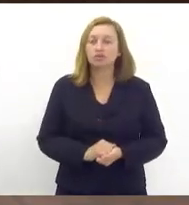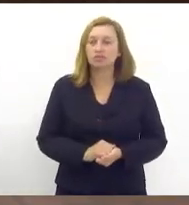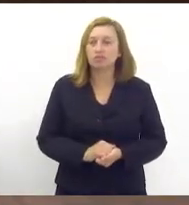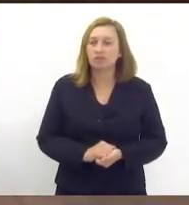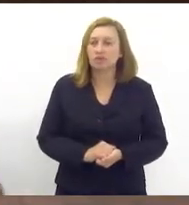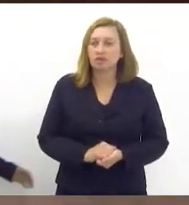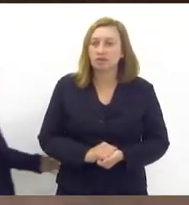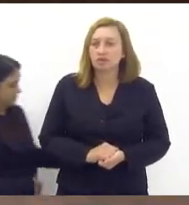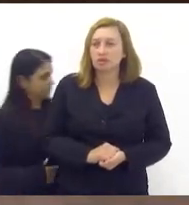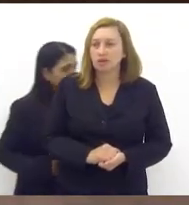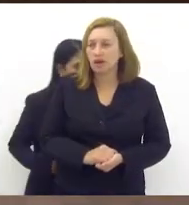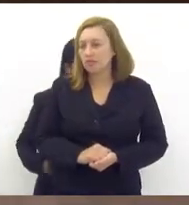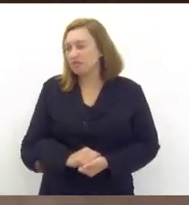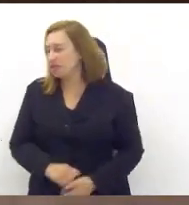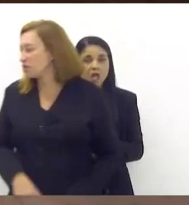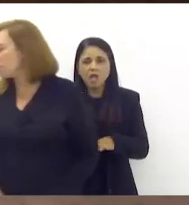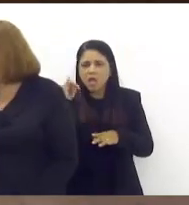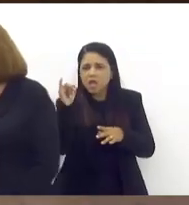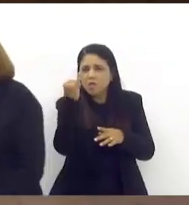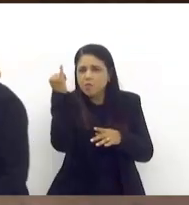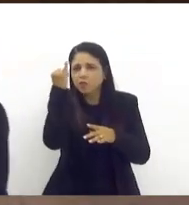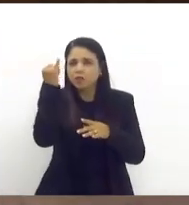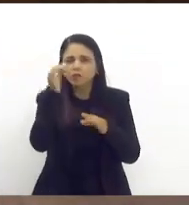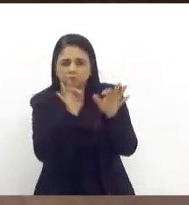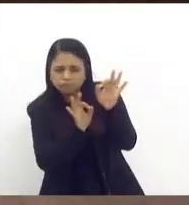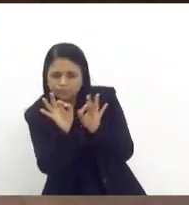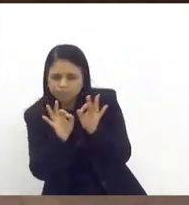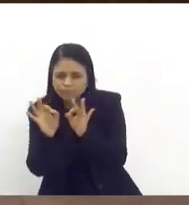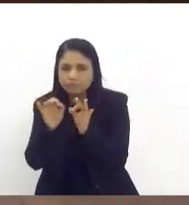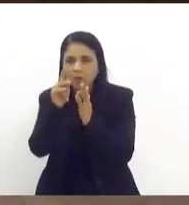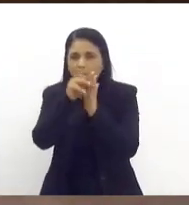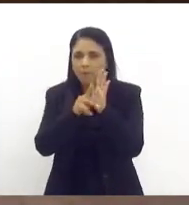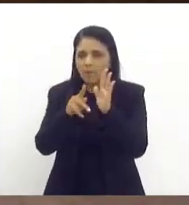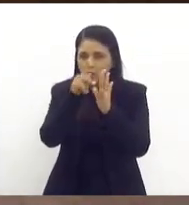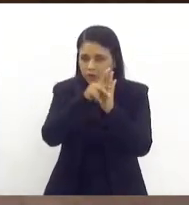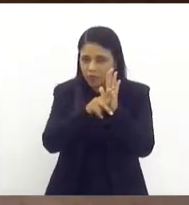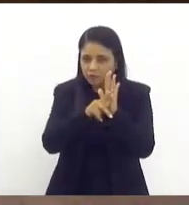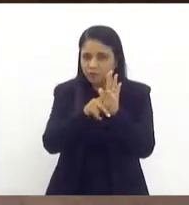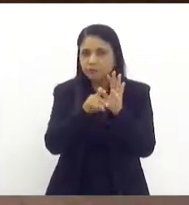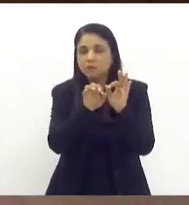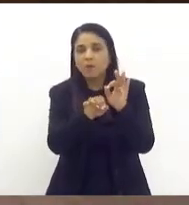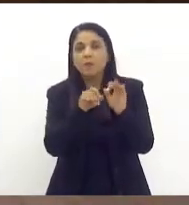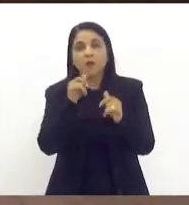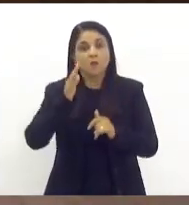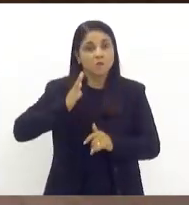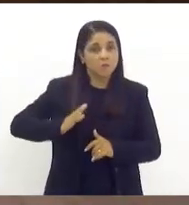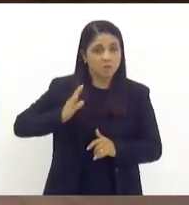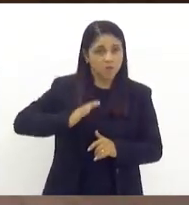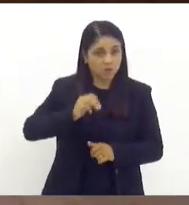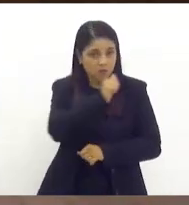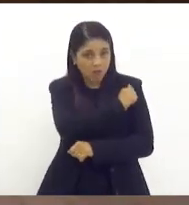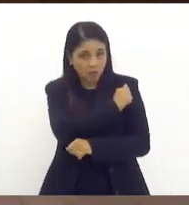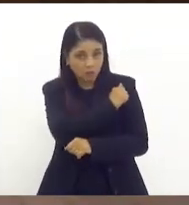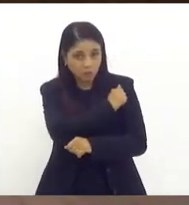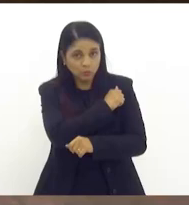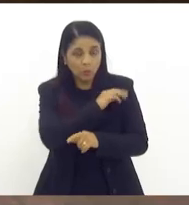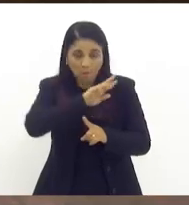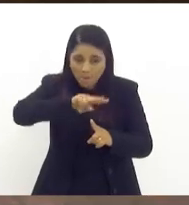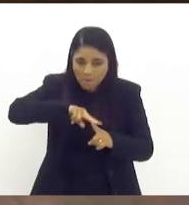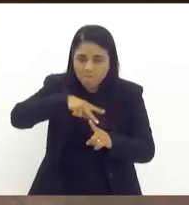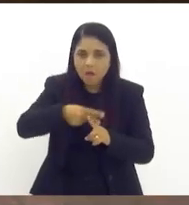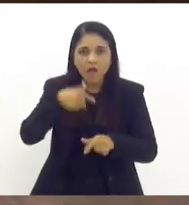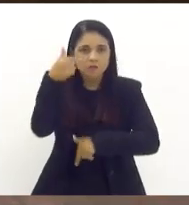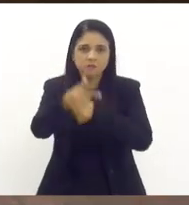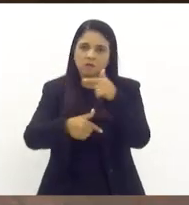o projeto para aqueles que mais precisam da bolsa não seja e sobrecarregado diante de mais uma